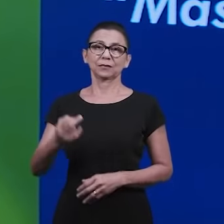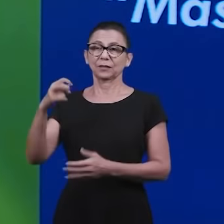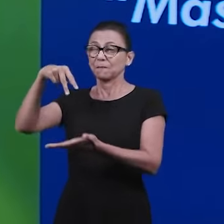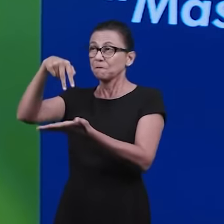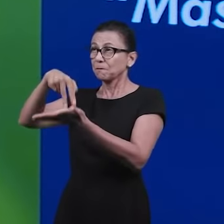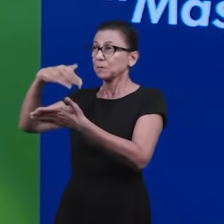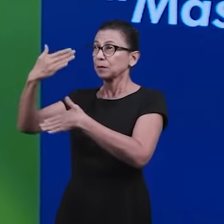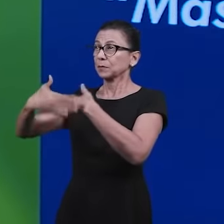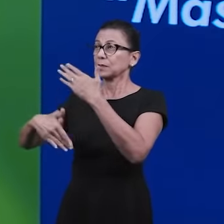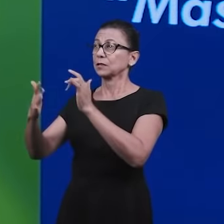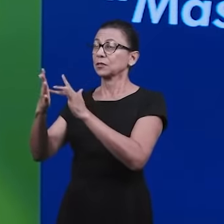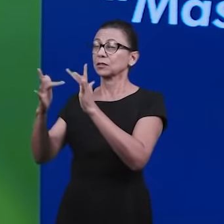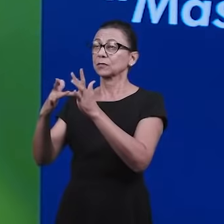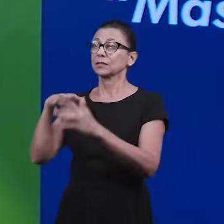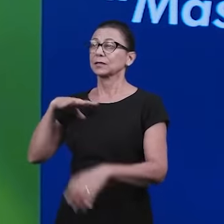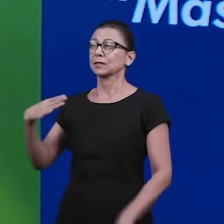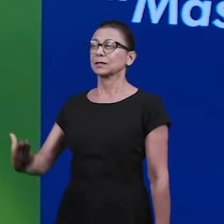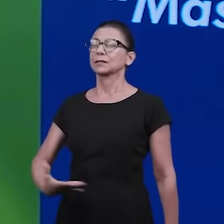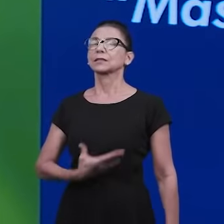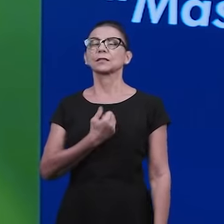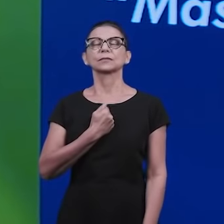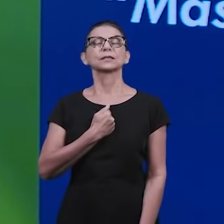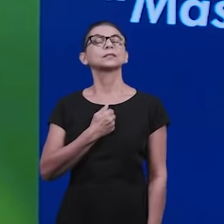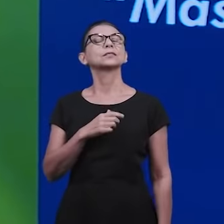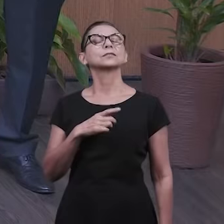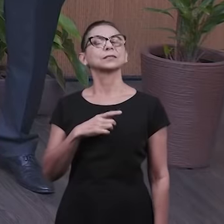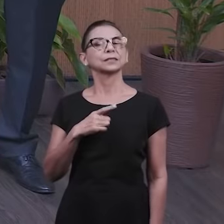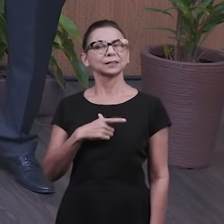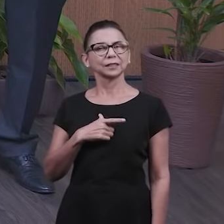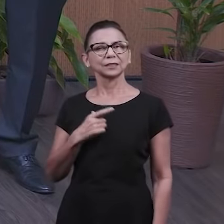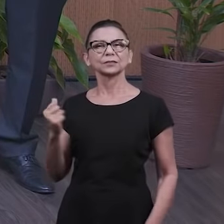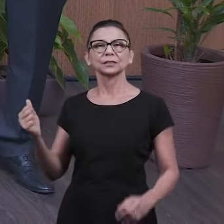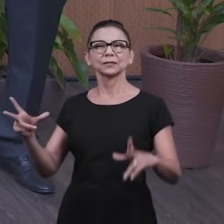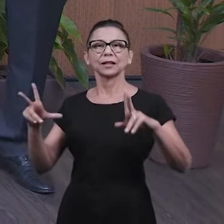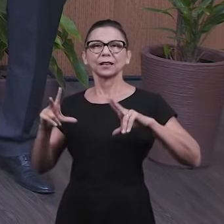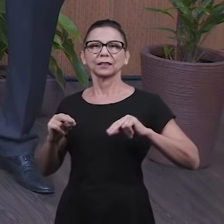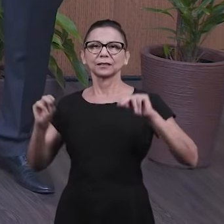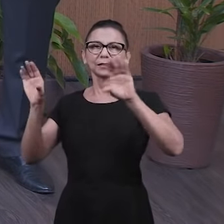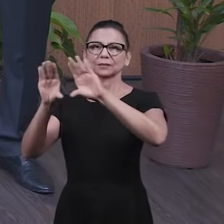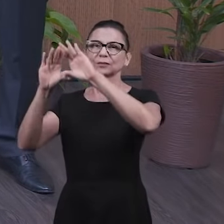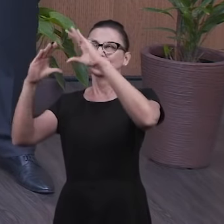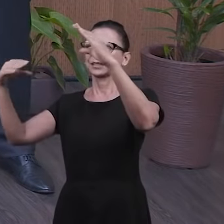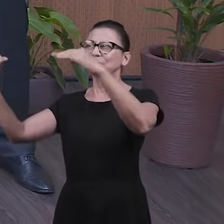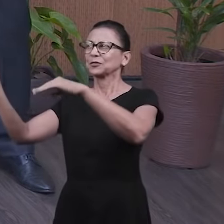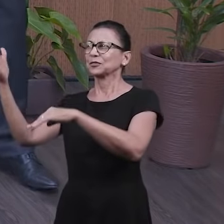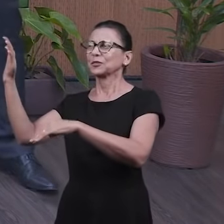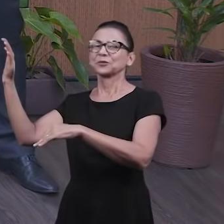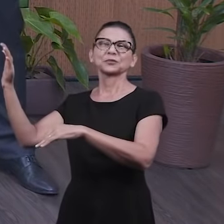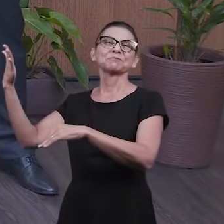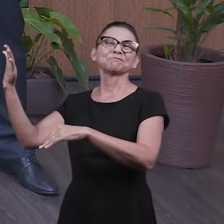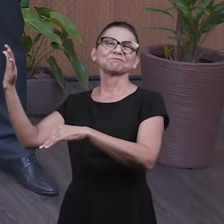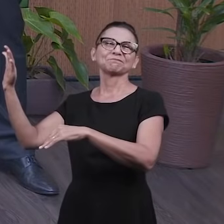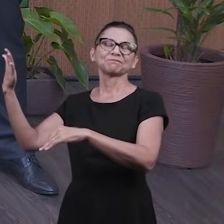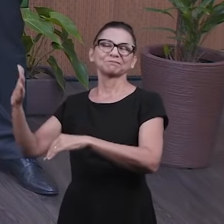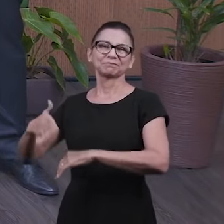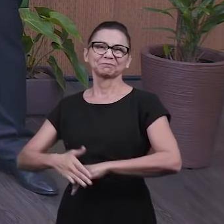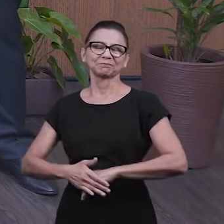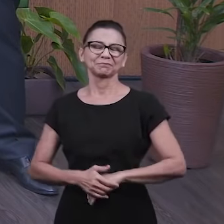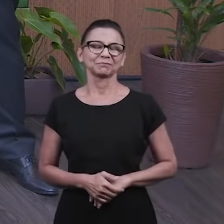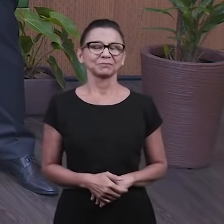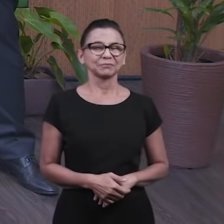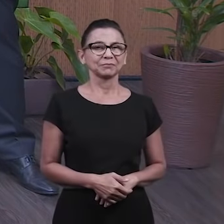morará eternamente no novo céu. Glória a Deus. E podemos até citar